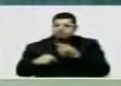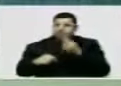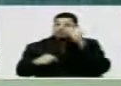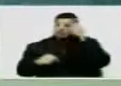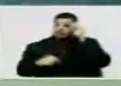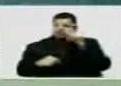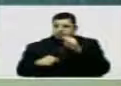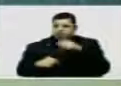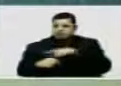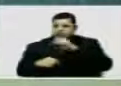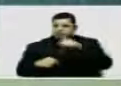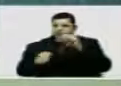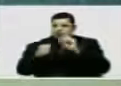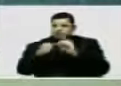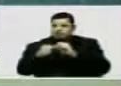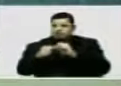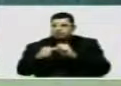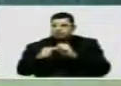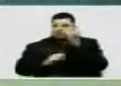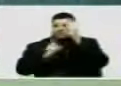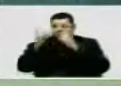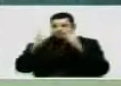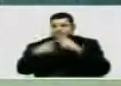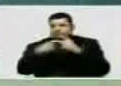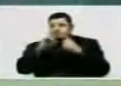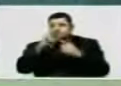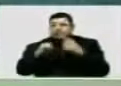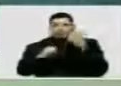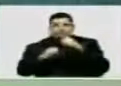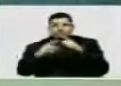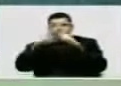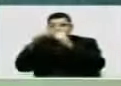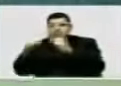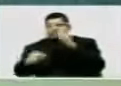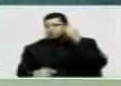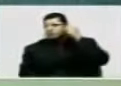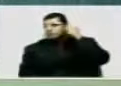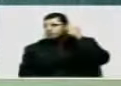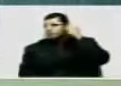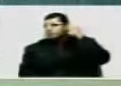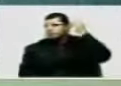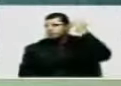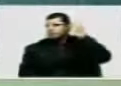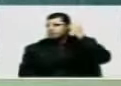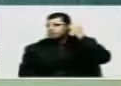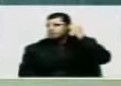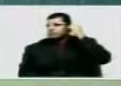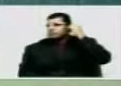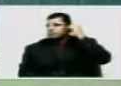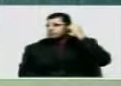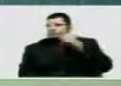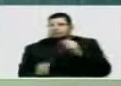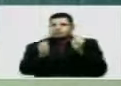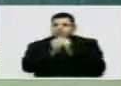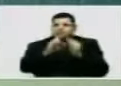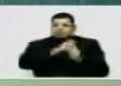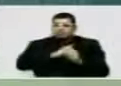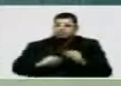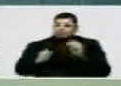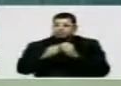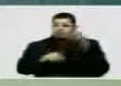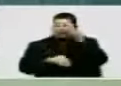E acho que temos que fazer alguns gestos. Se não é em Brasília, acho que temos que juntar os deputados